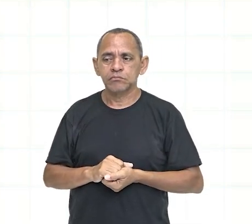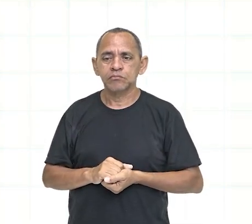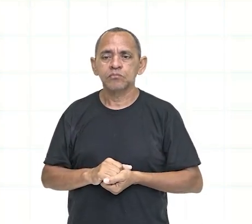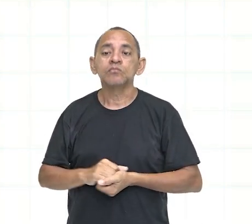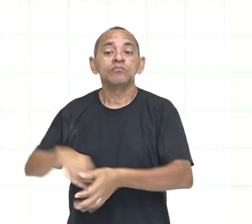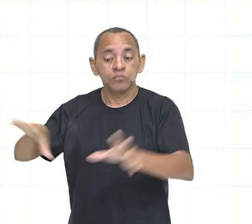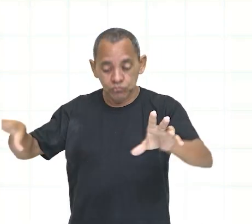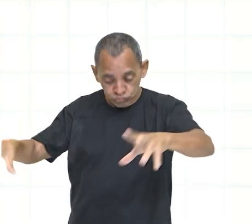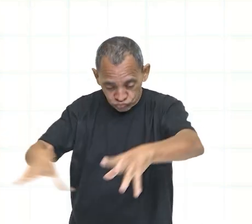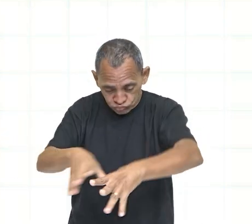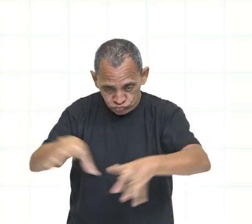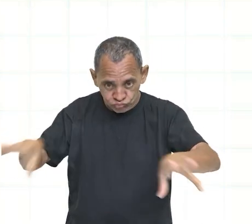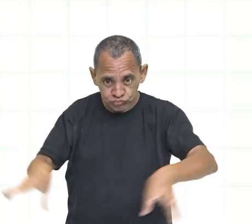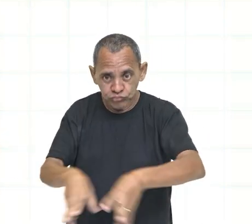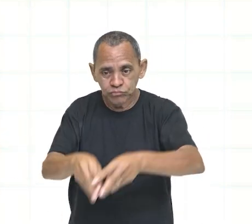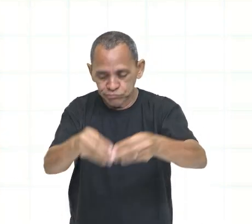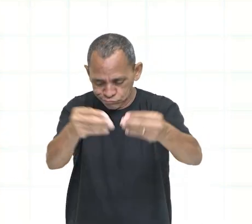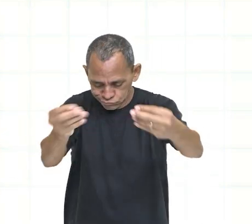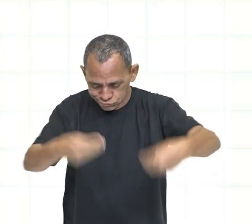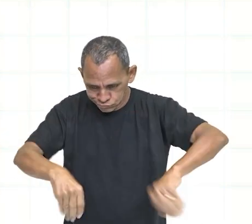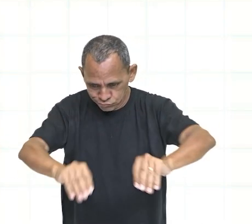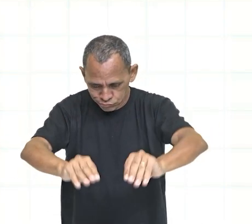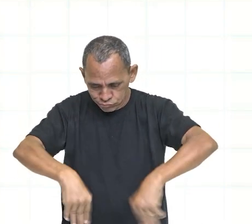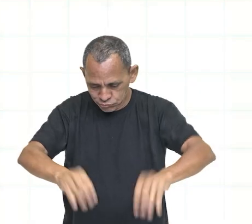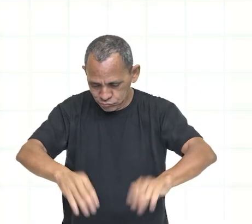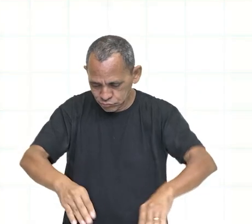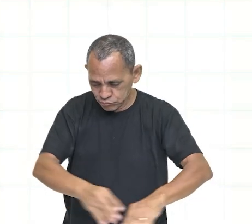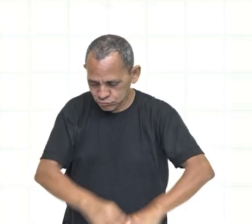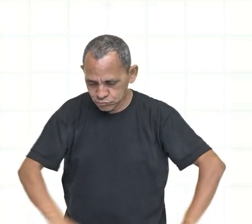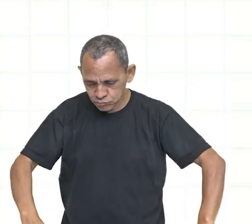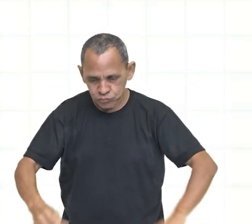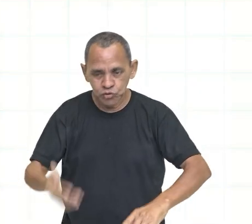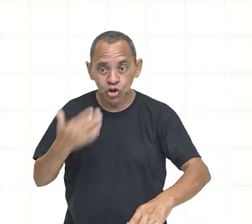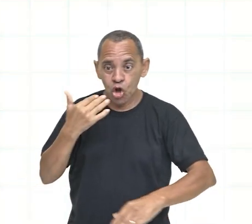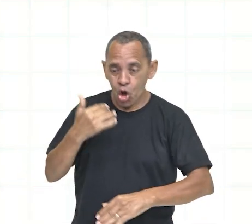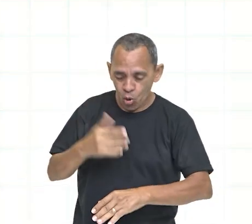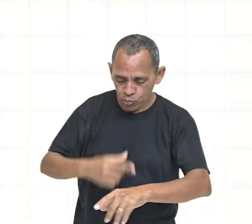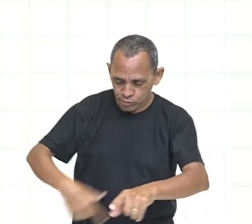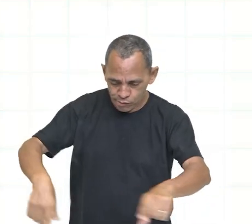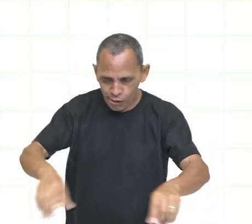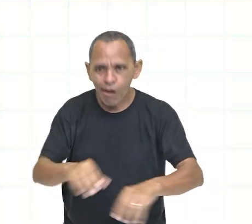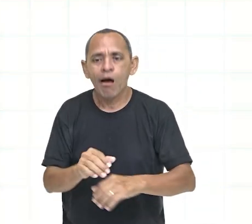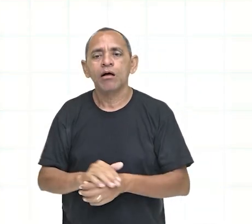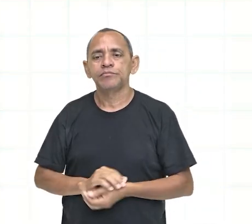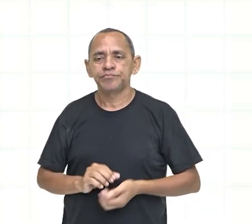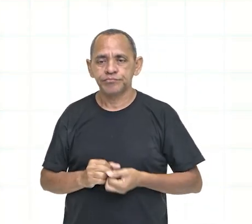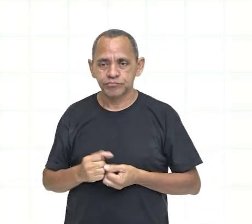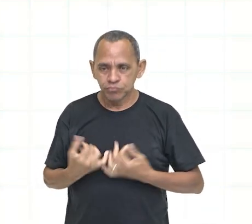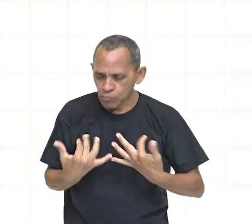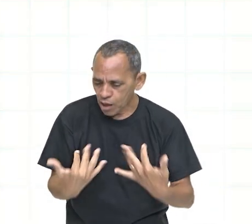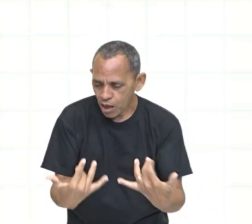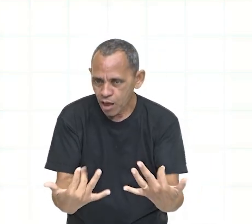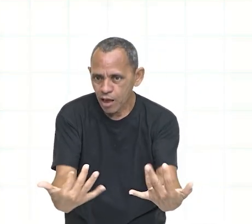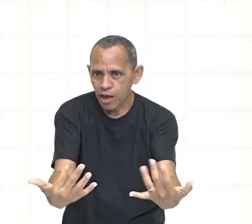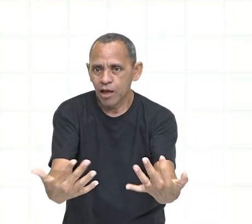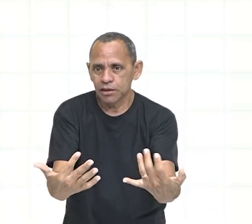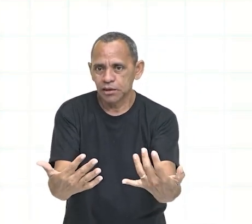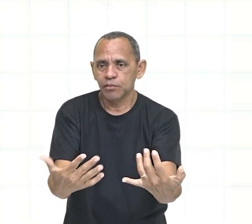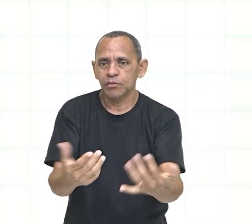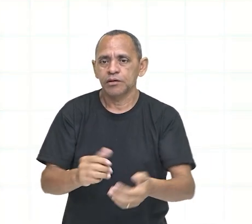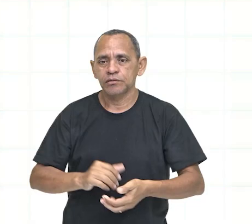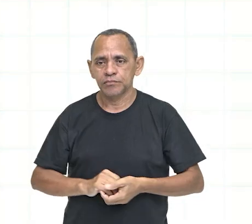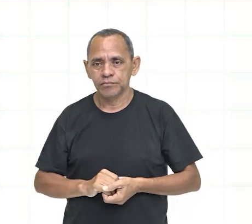mais o verbo no infinitivo. Então, se não chovesse, se não estivesse chovendo, eu estou falando de passado,